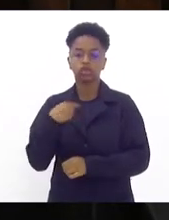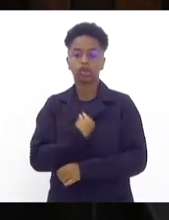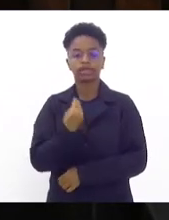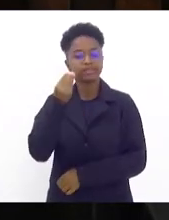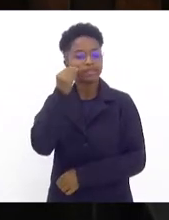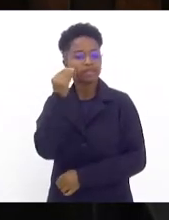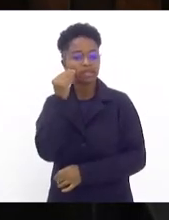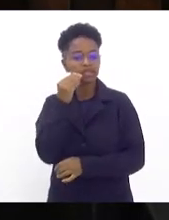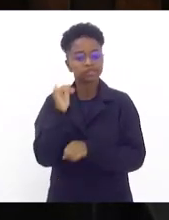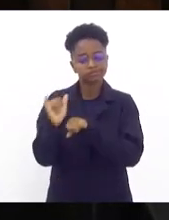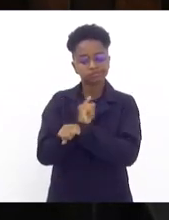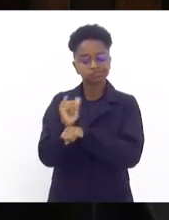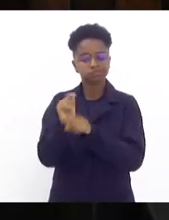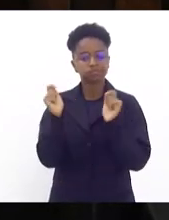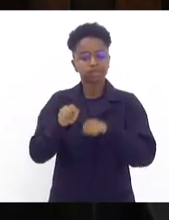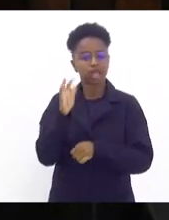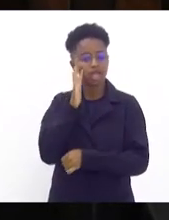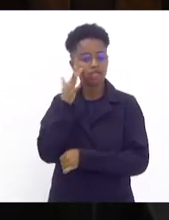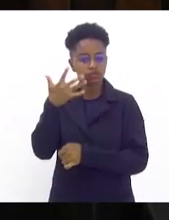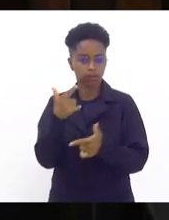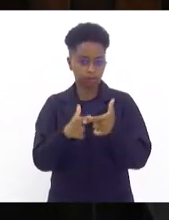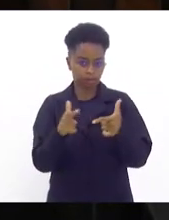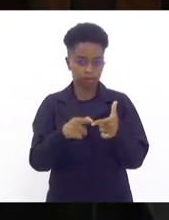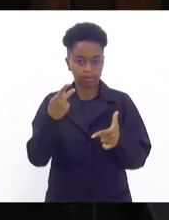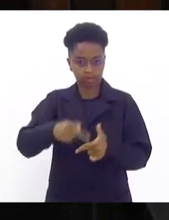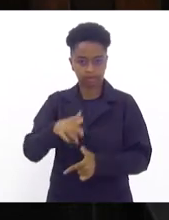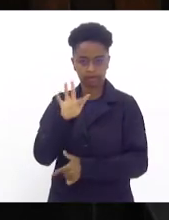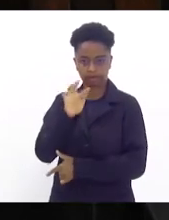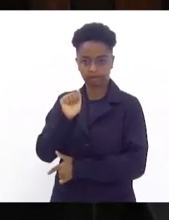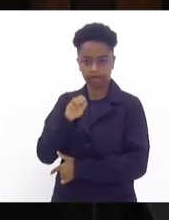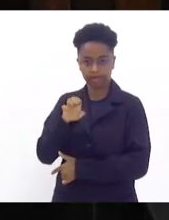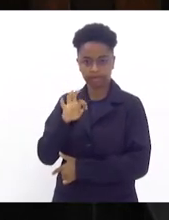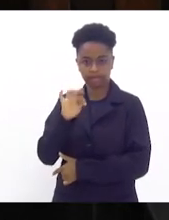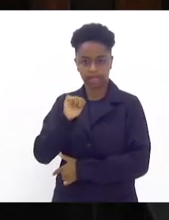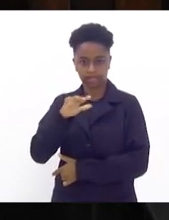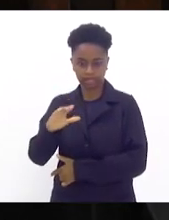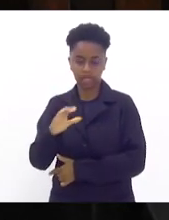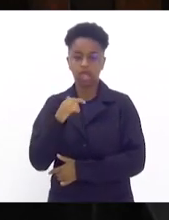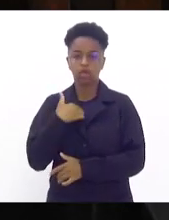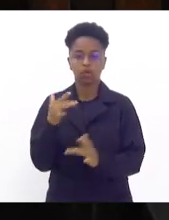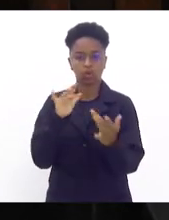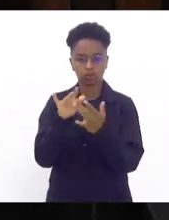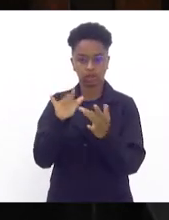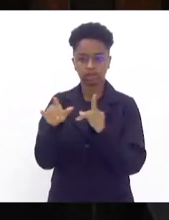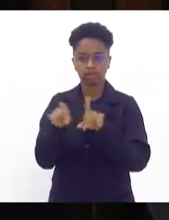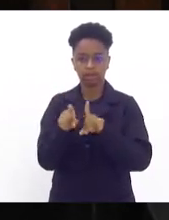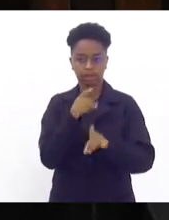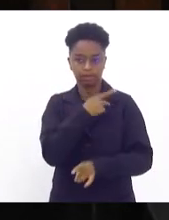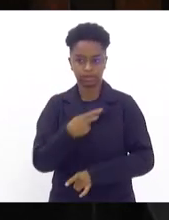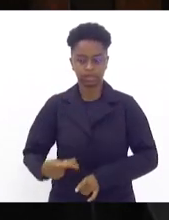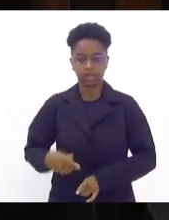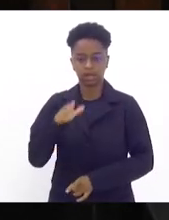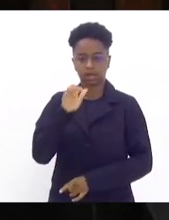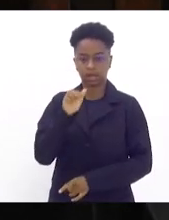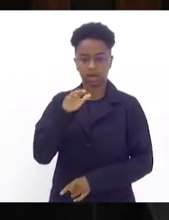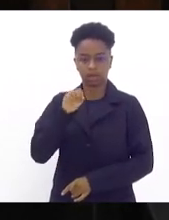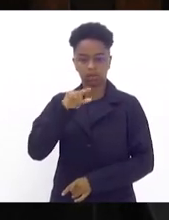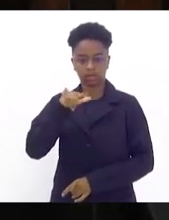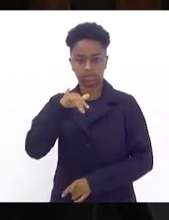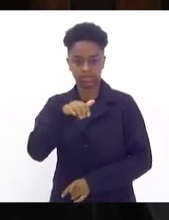para solucionar o problema da FAETEC. Tive em contato com a presidente Carolina, ela foi super atenciosa,